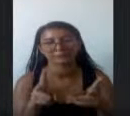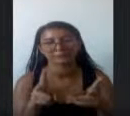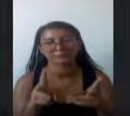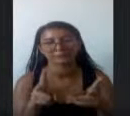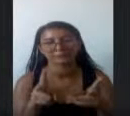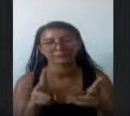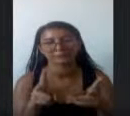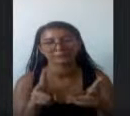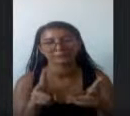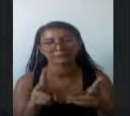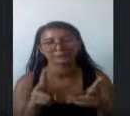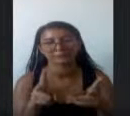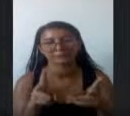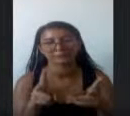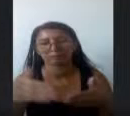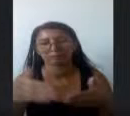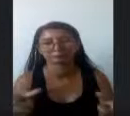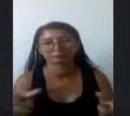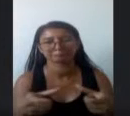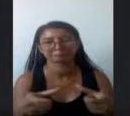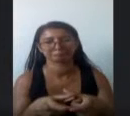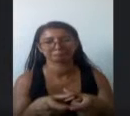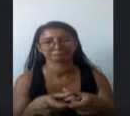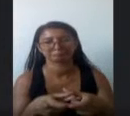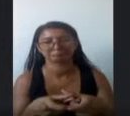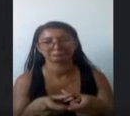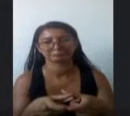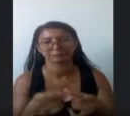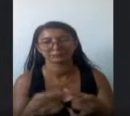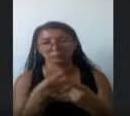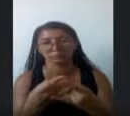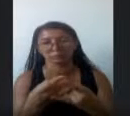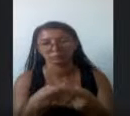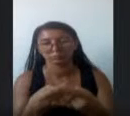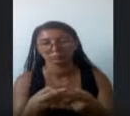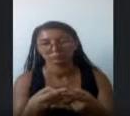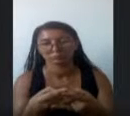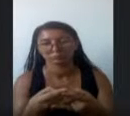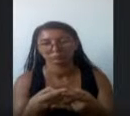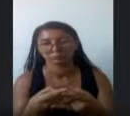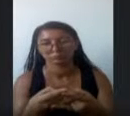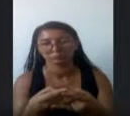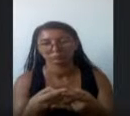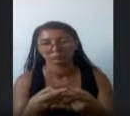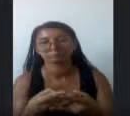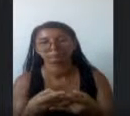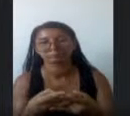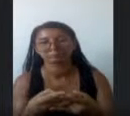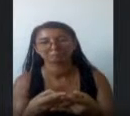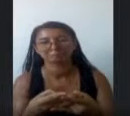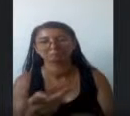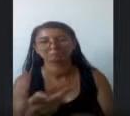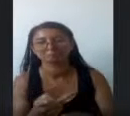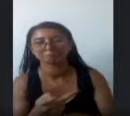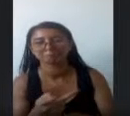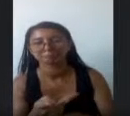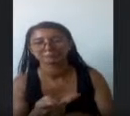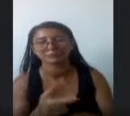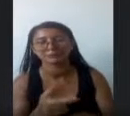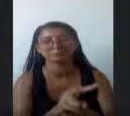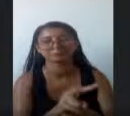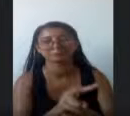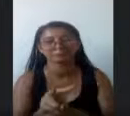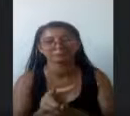aos preservativos, numa queda, muitas vezes, que já é numérica, no estabelecimento do tratamento às ISTs. Eu